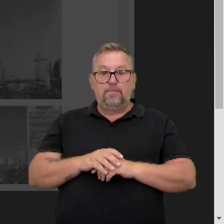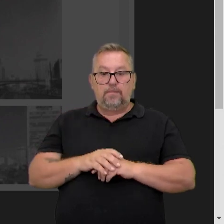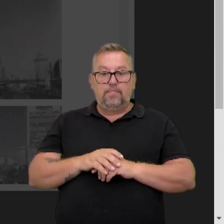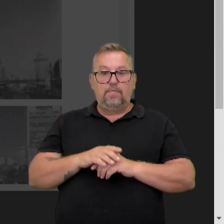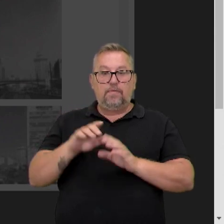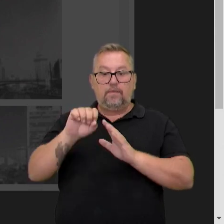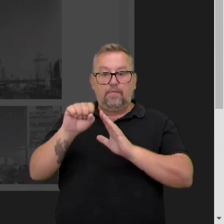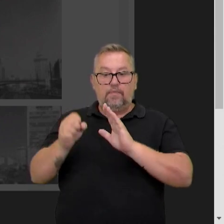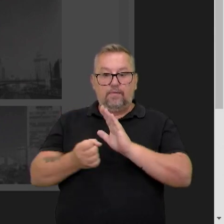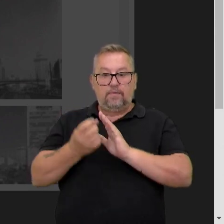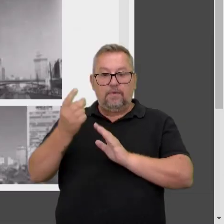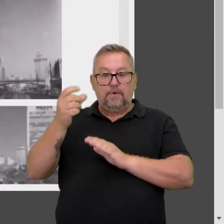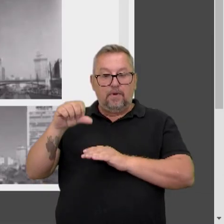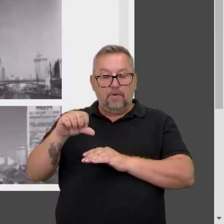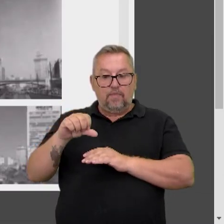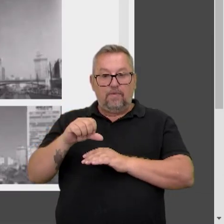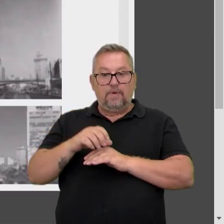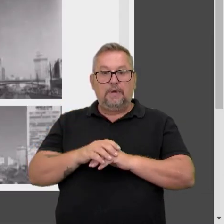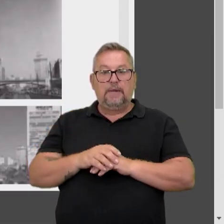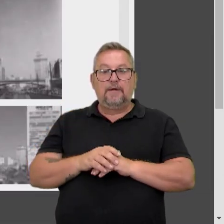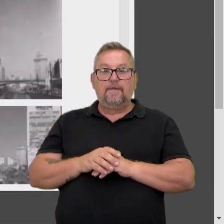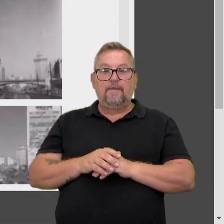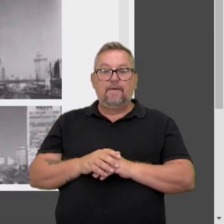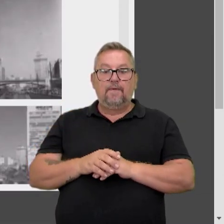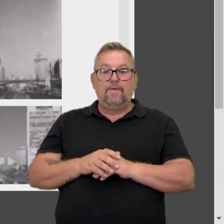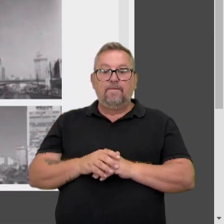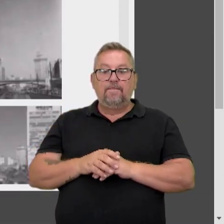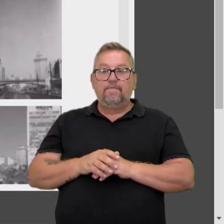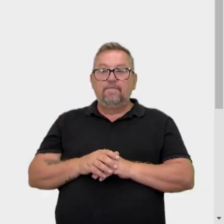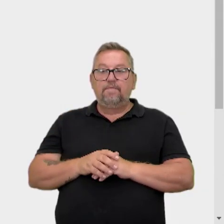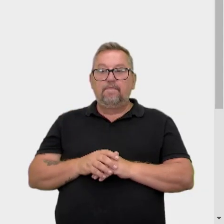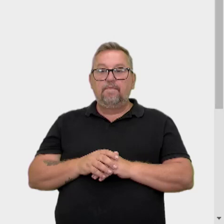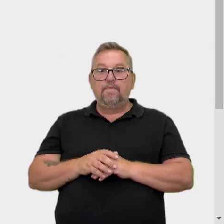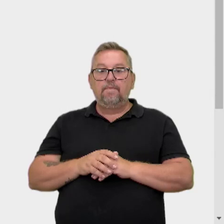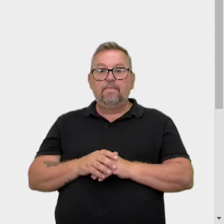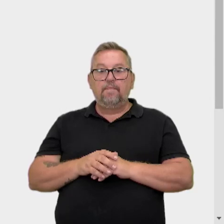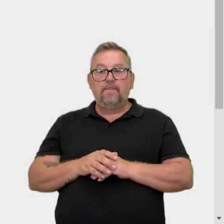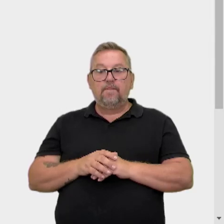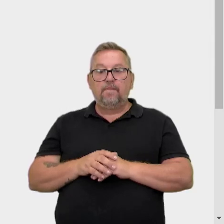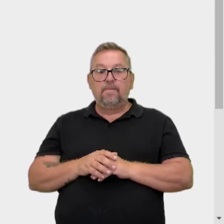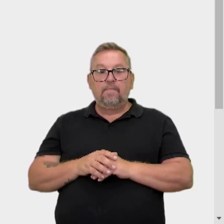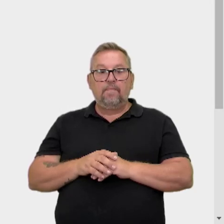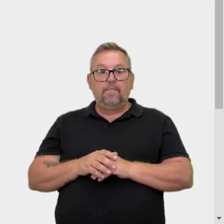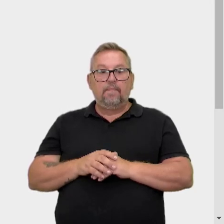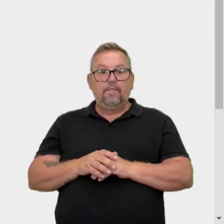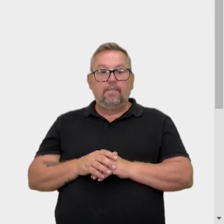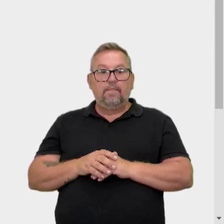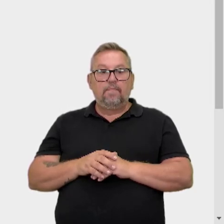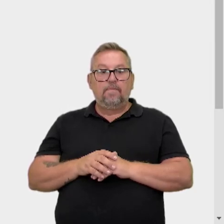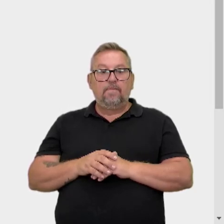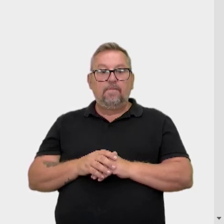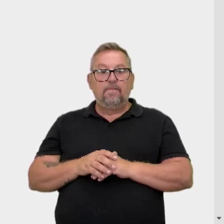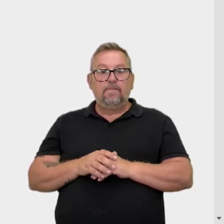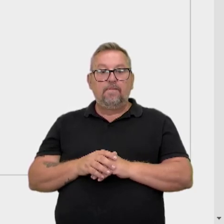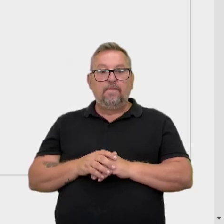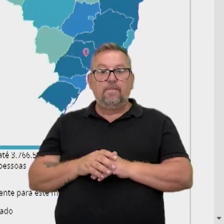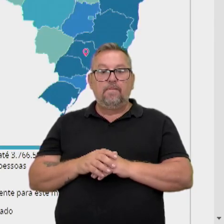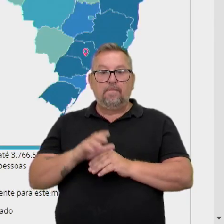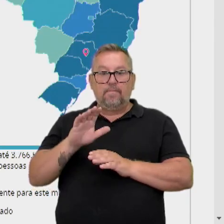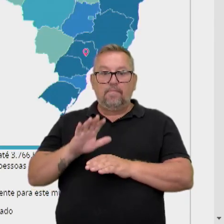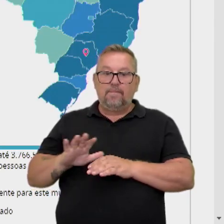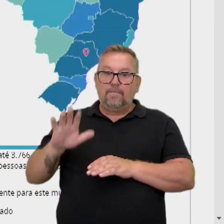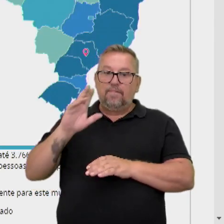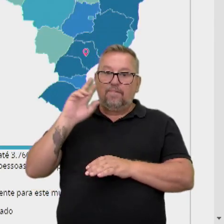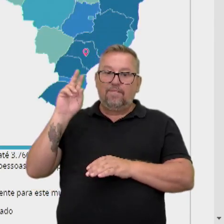século XIX, né, e outras formações aí, tá certo? Então vou fechar aqui as fotos, vamos entrar aí no panorama aí de